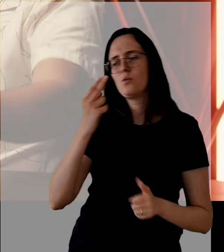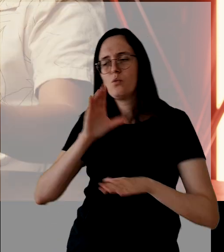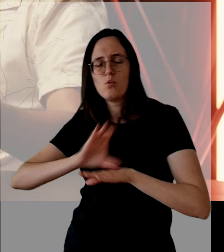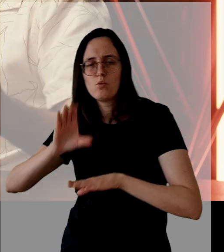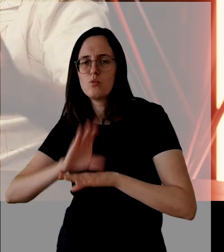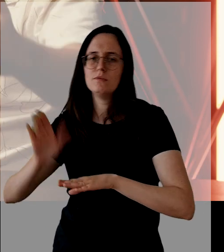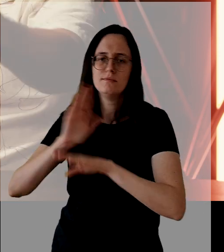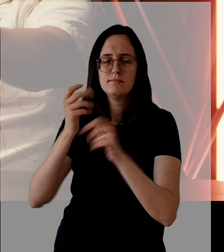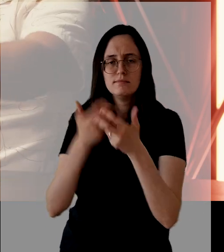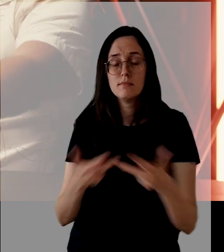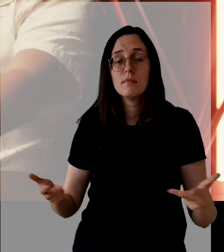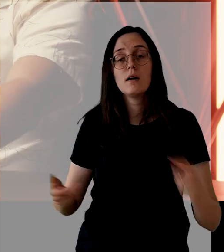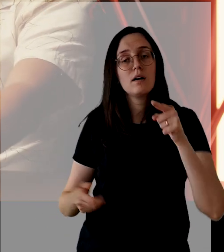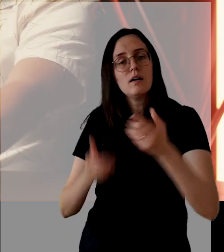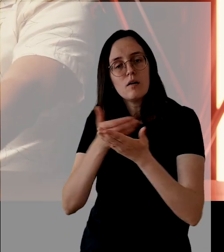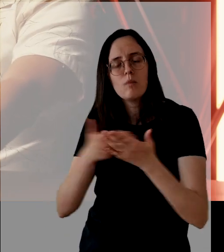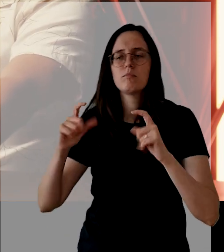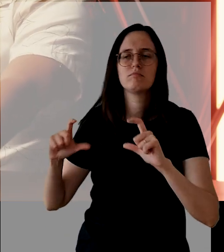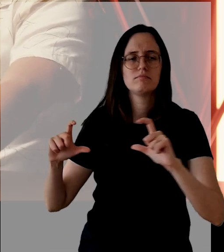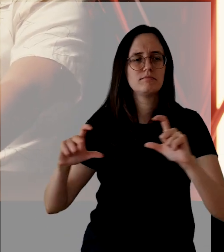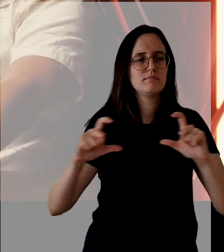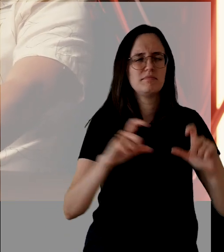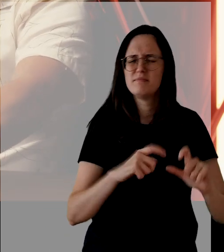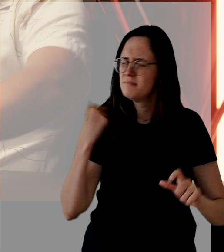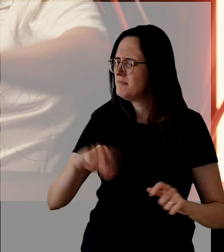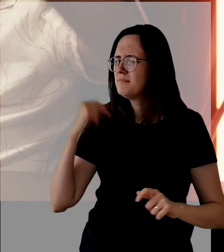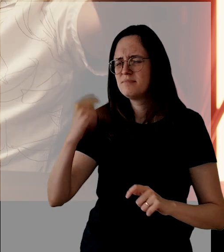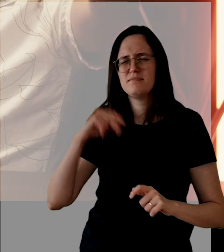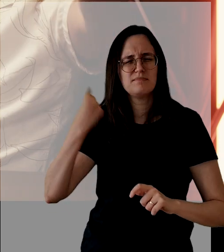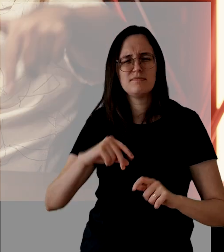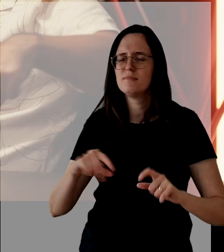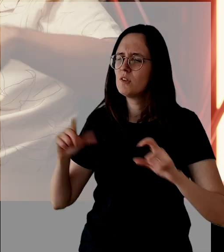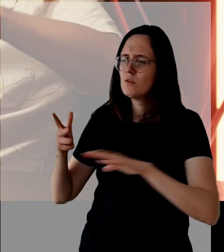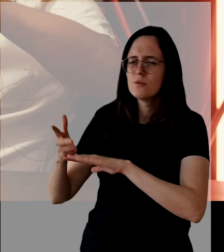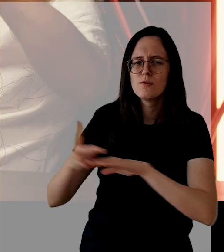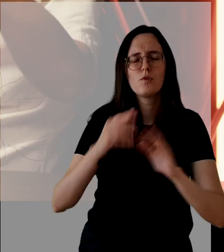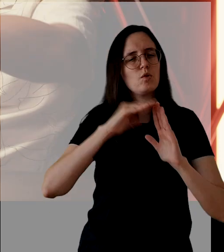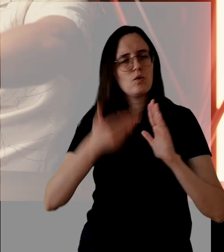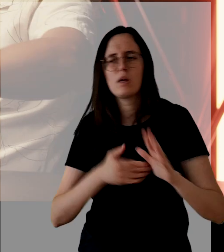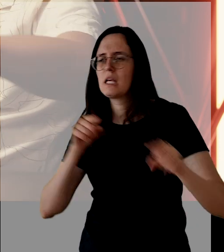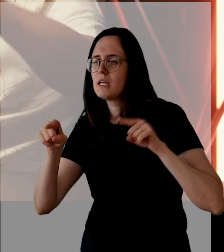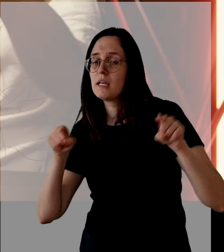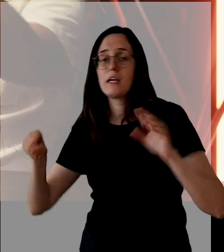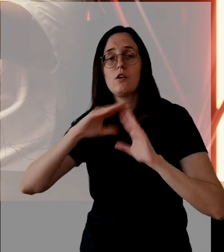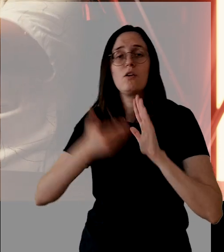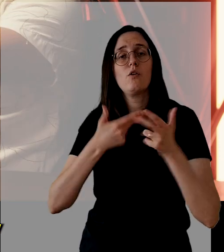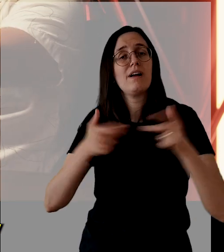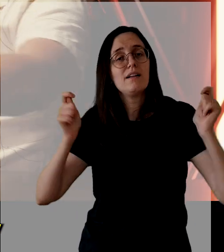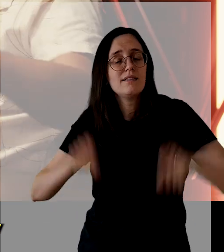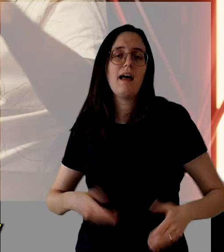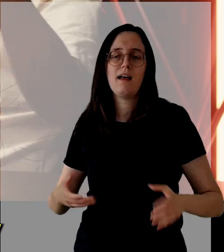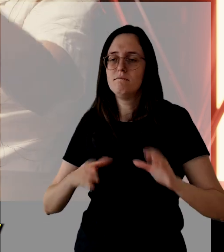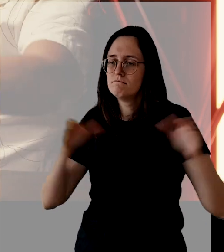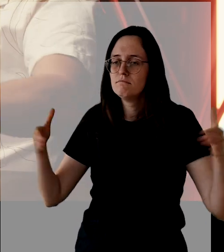curso de cinema que você está fazendo, e começa a fotografar, fotografa muito, fotografa o clipe da galera, fotografa não sei o que lá, fotografa com o que tem, fotografa numa